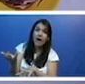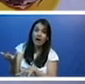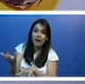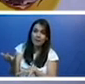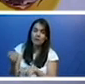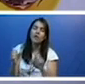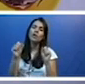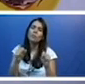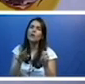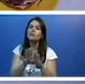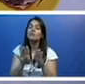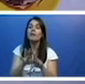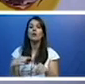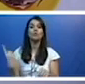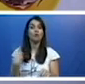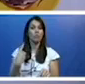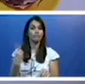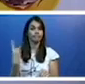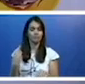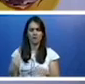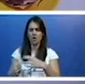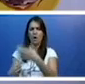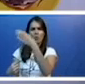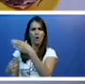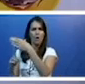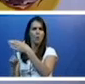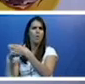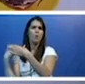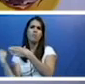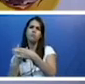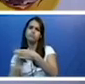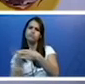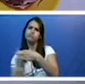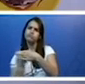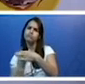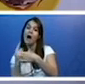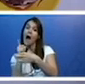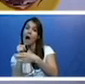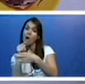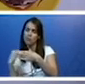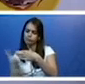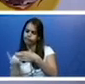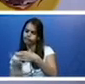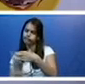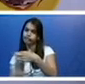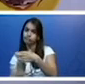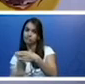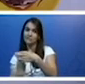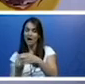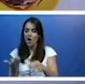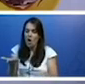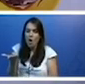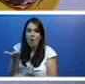liquidificador. Você vai colocar as folhas de repolho dentro do liquidificador, vai triturar com água, vai coar,